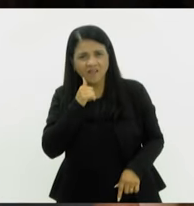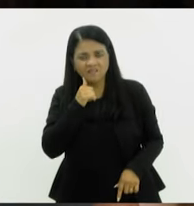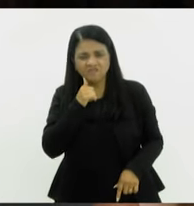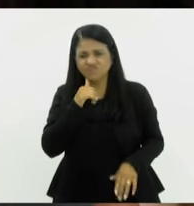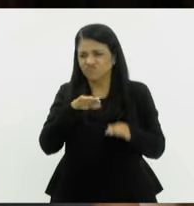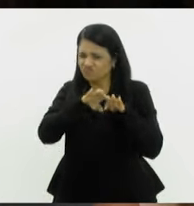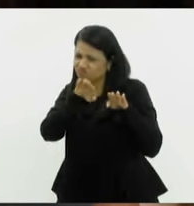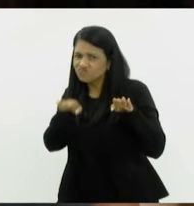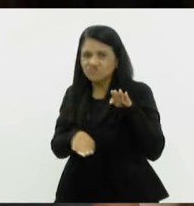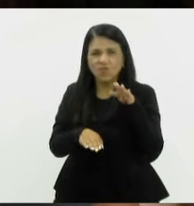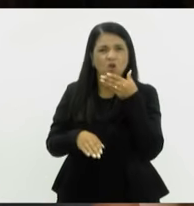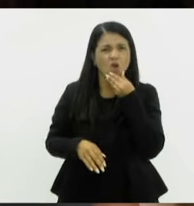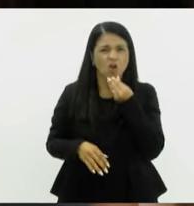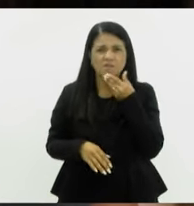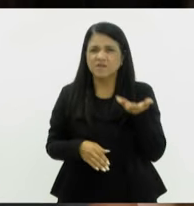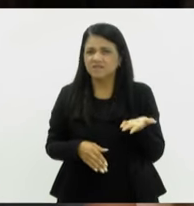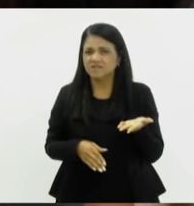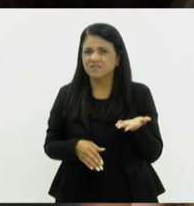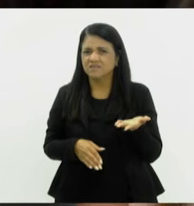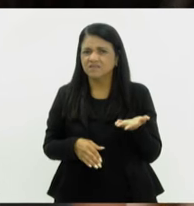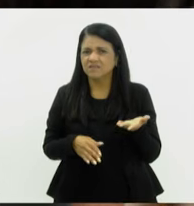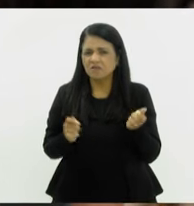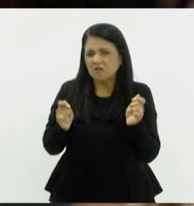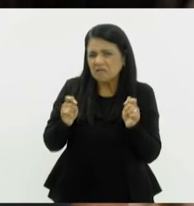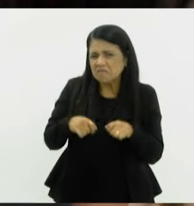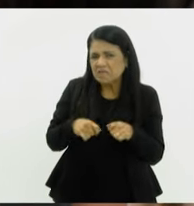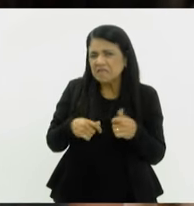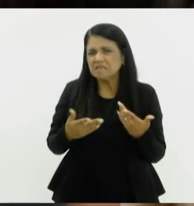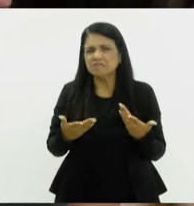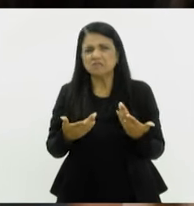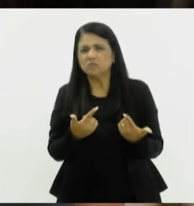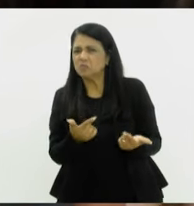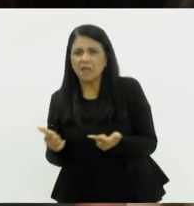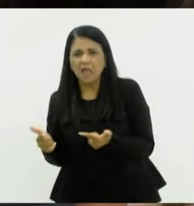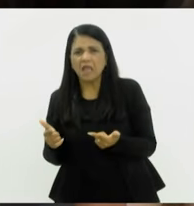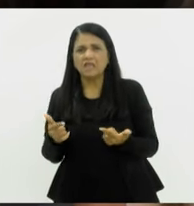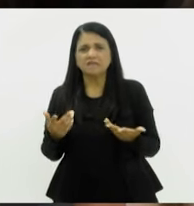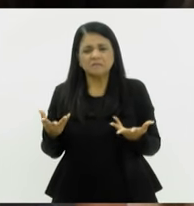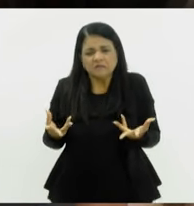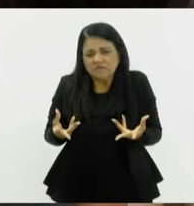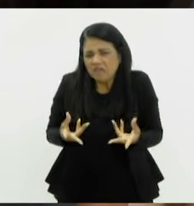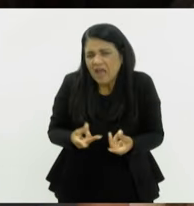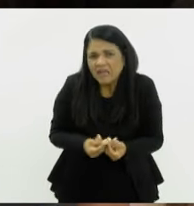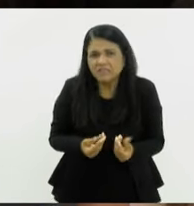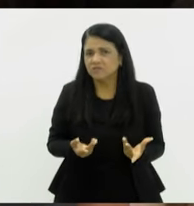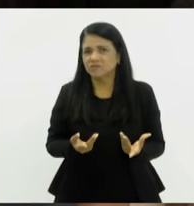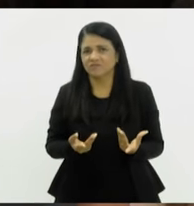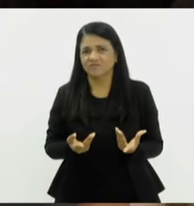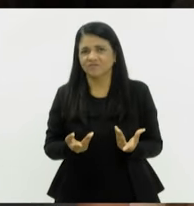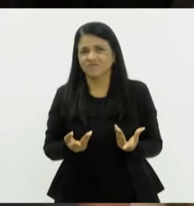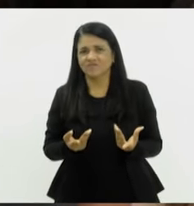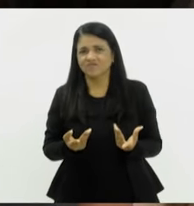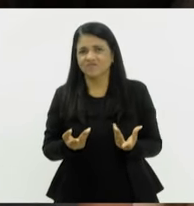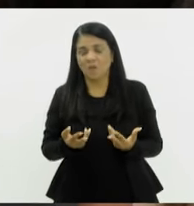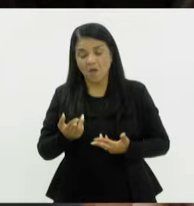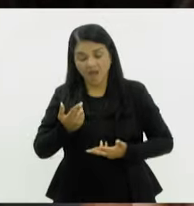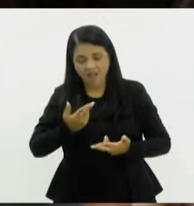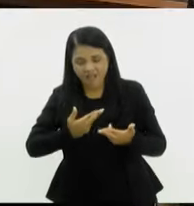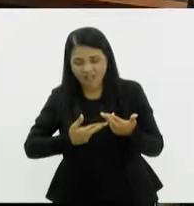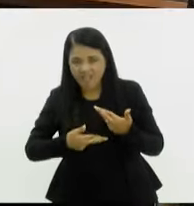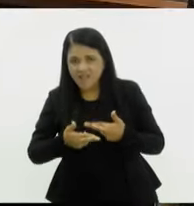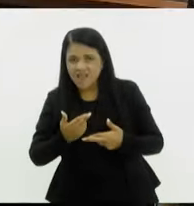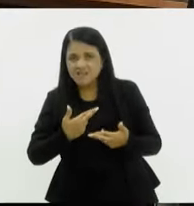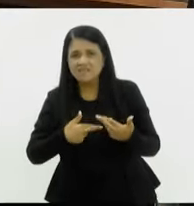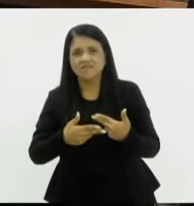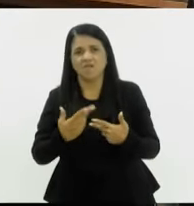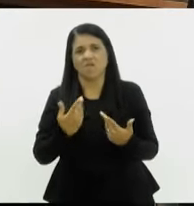capazes inferiores menos competentes pessoas frágeis ora isso é enfrentar uma relação de poder feminismo